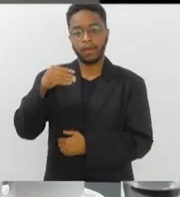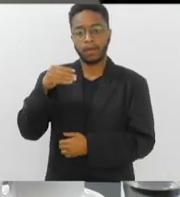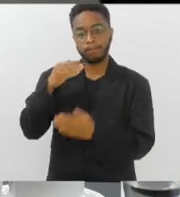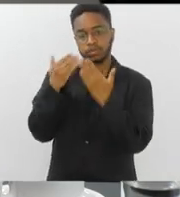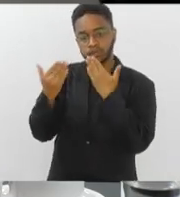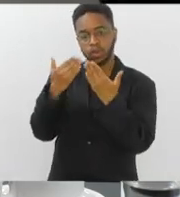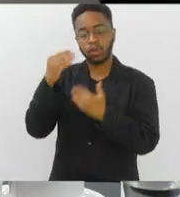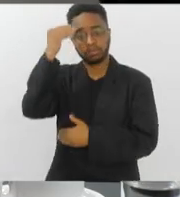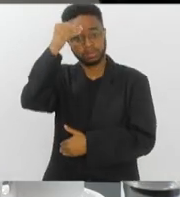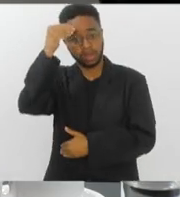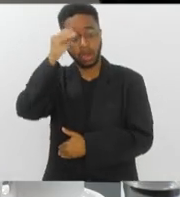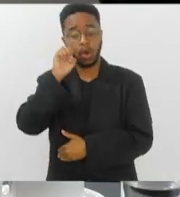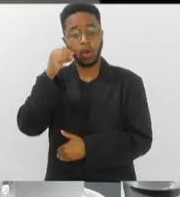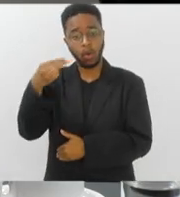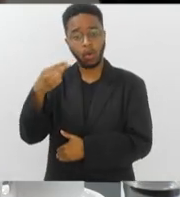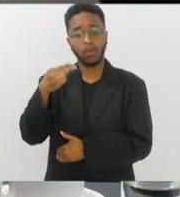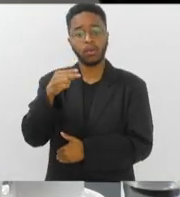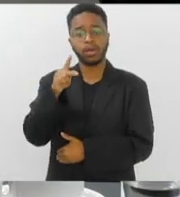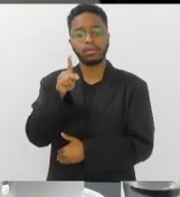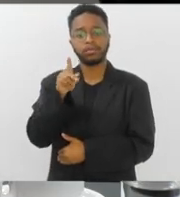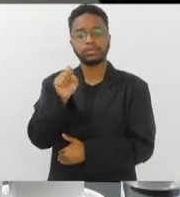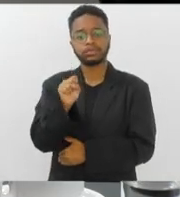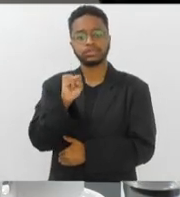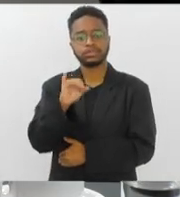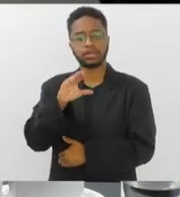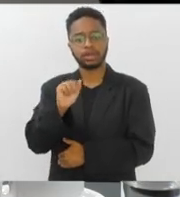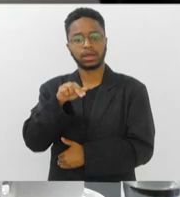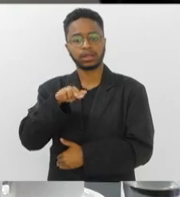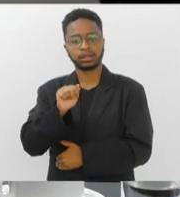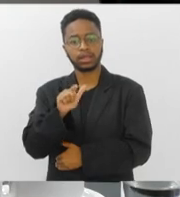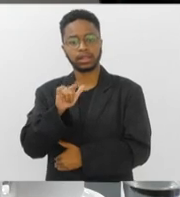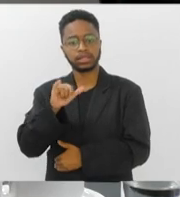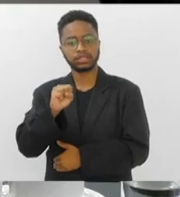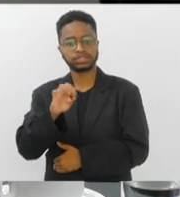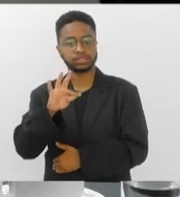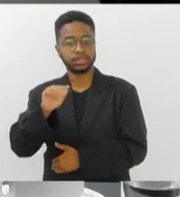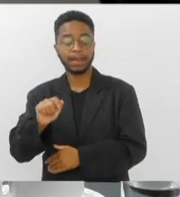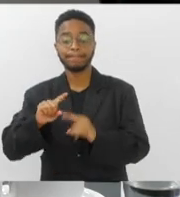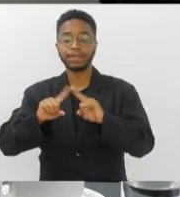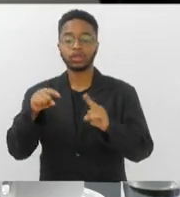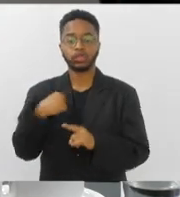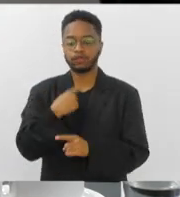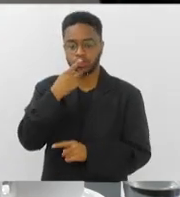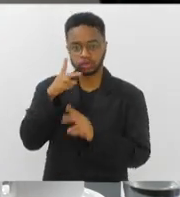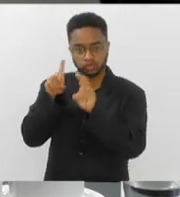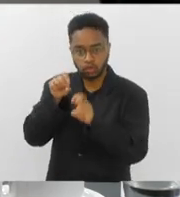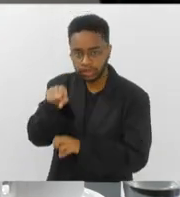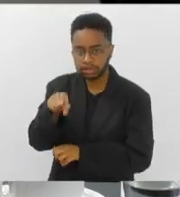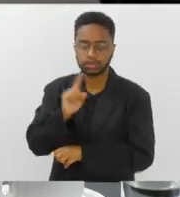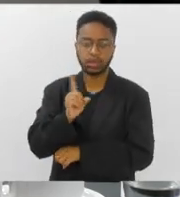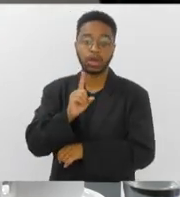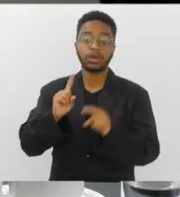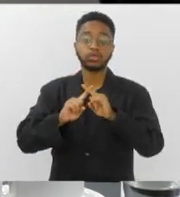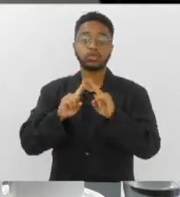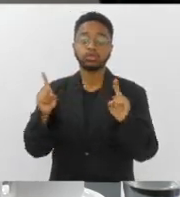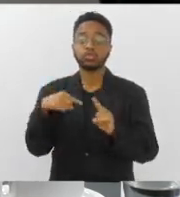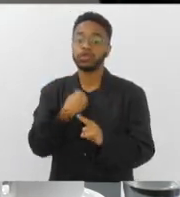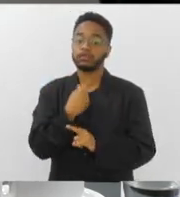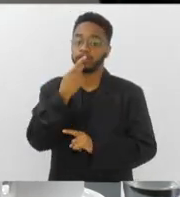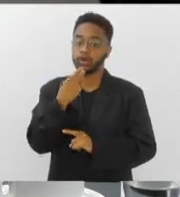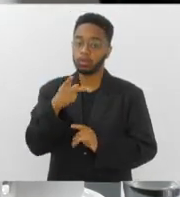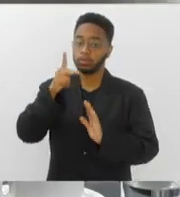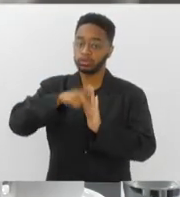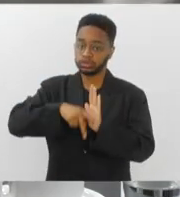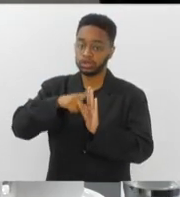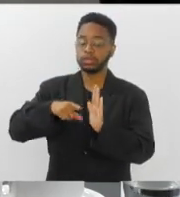até um psicanalista. Enfim, mas nesse mérito nós não estamos entrando. A gente está dizendo que o projeto está prejudicado.